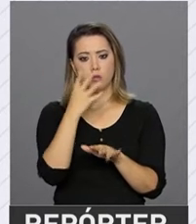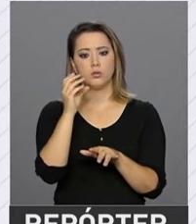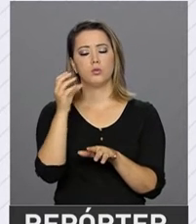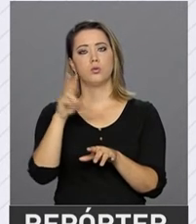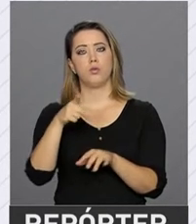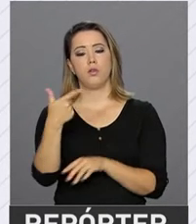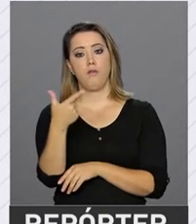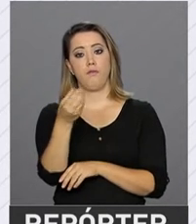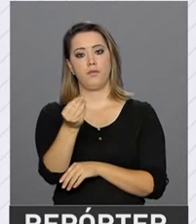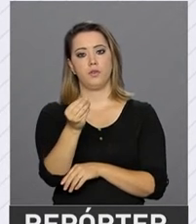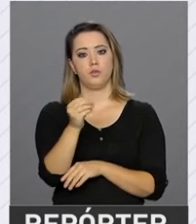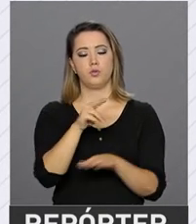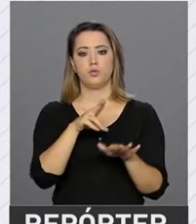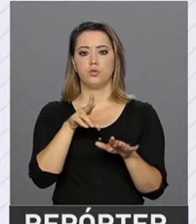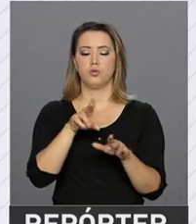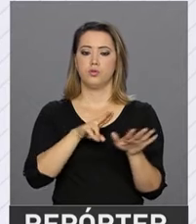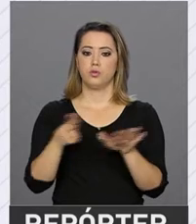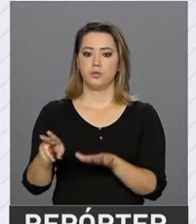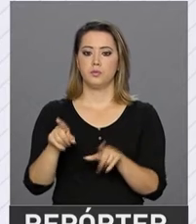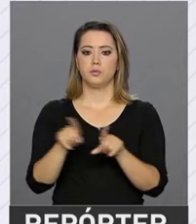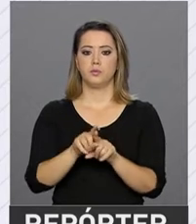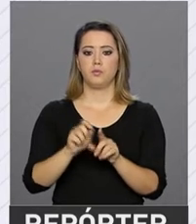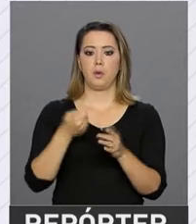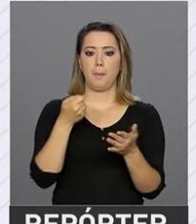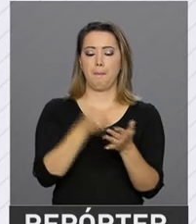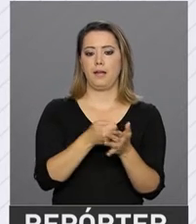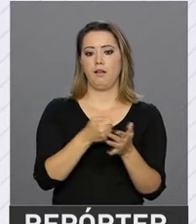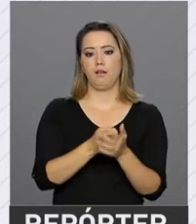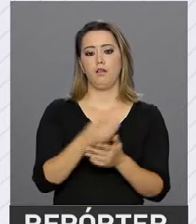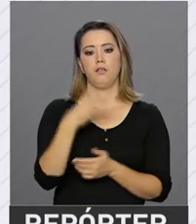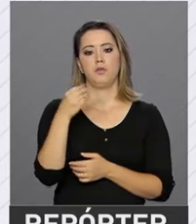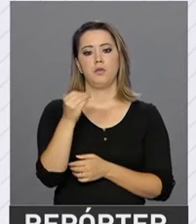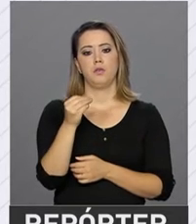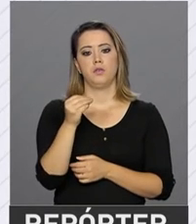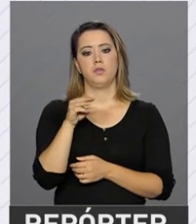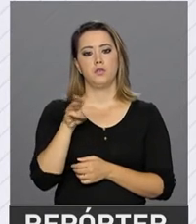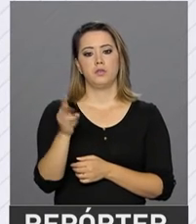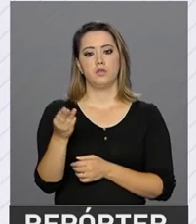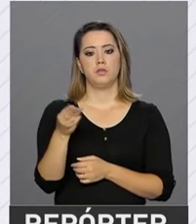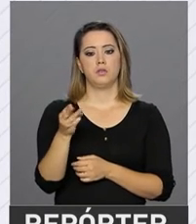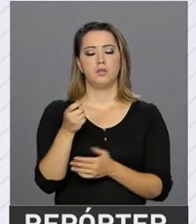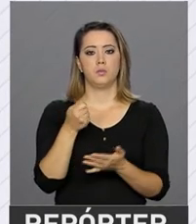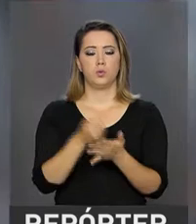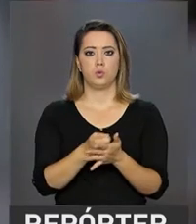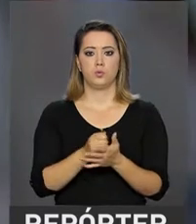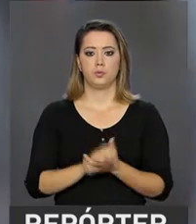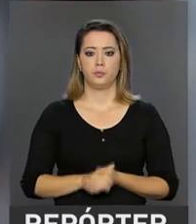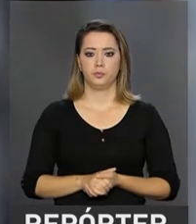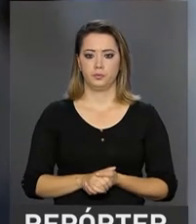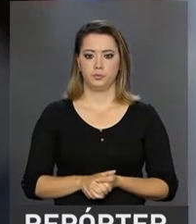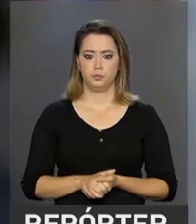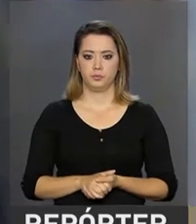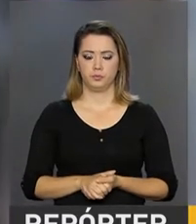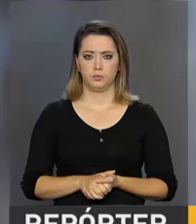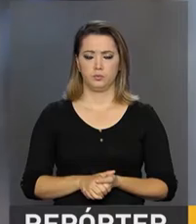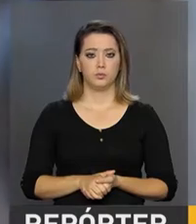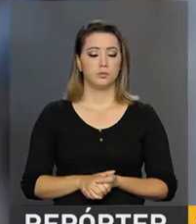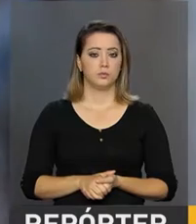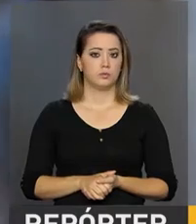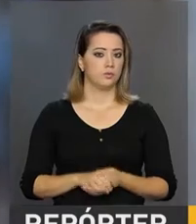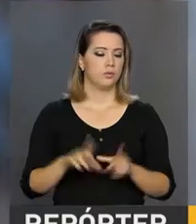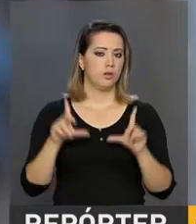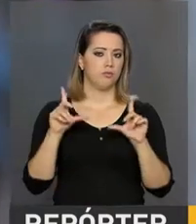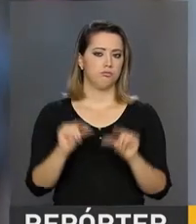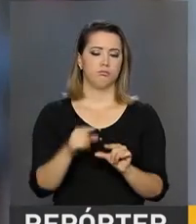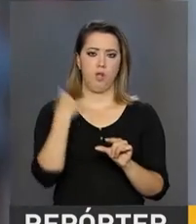ocorrer um pagamento adicional correspondente a 30 minutos de remuneração a redução de jornada é